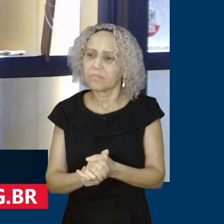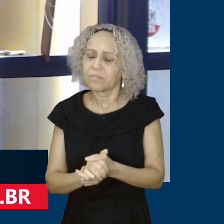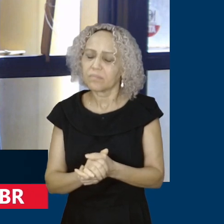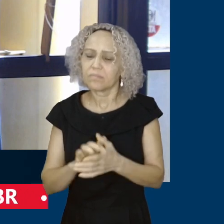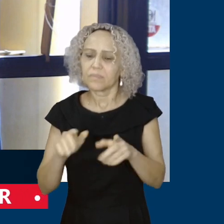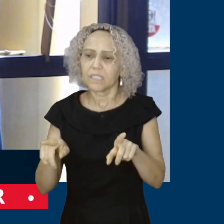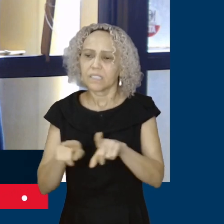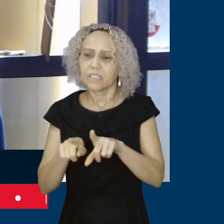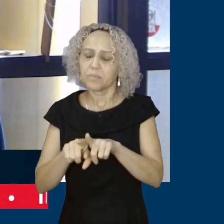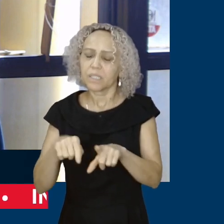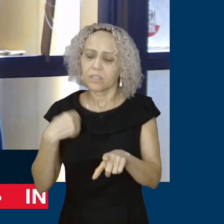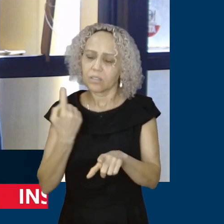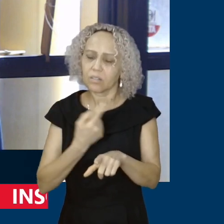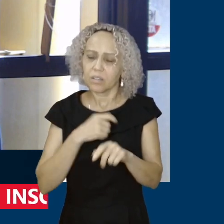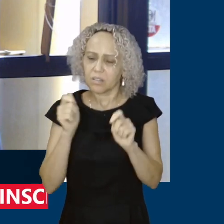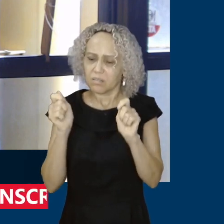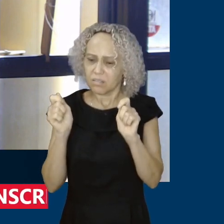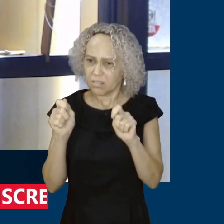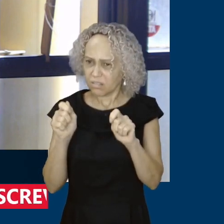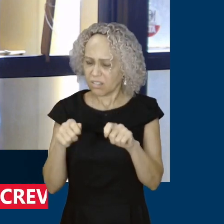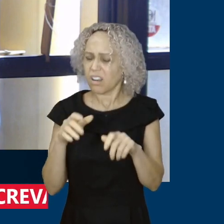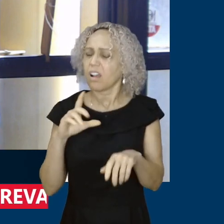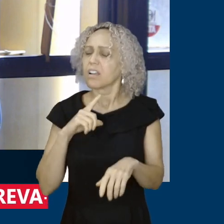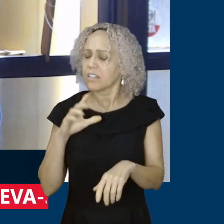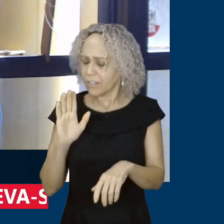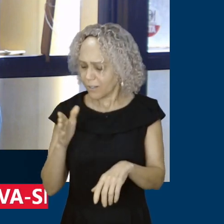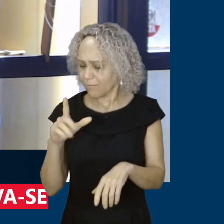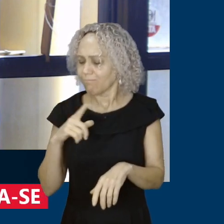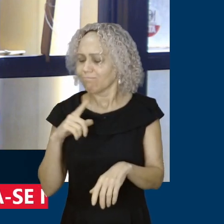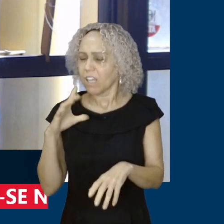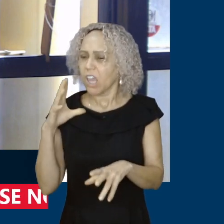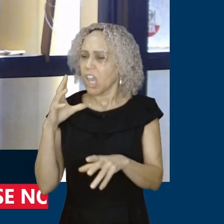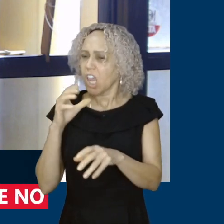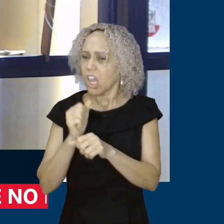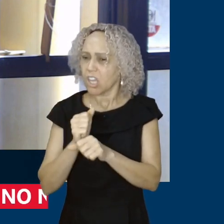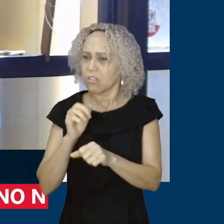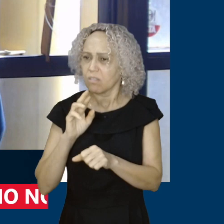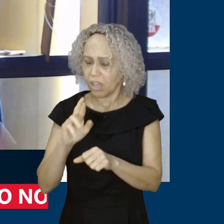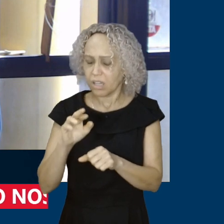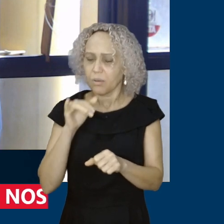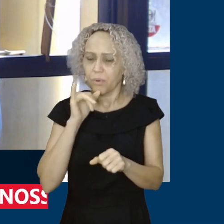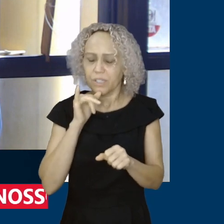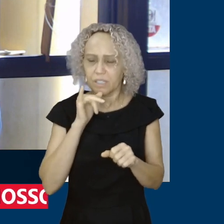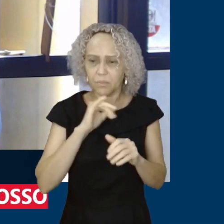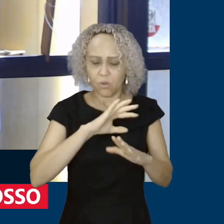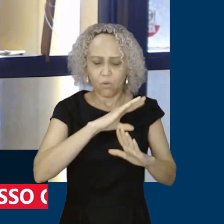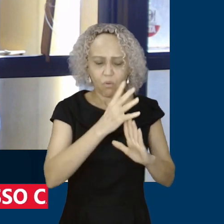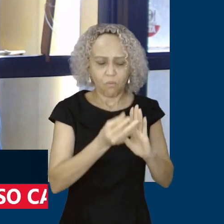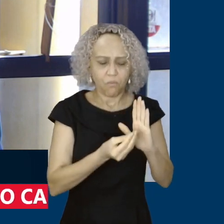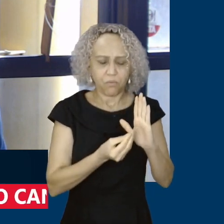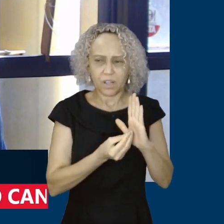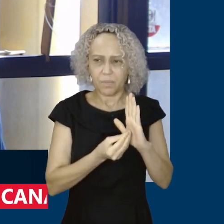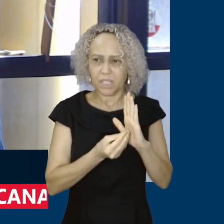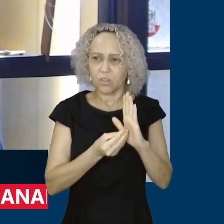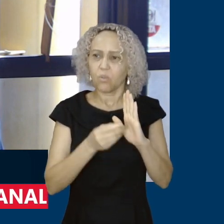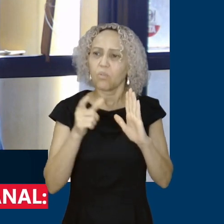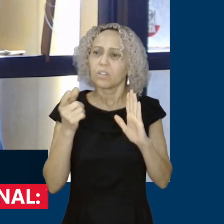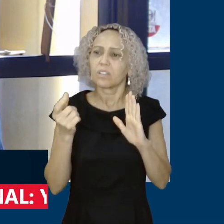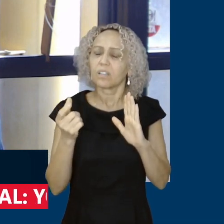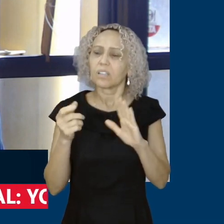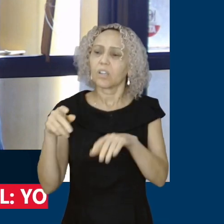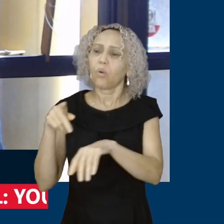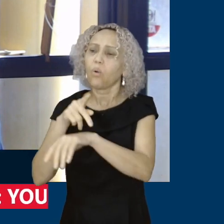concretamente, a gente já começa a ter resultados, né? Então, a gente tem a retomada do Fundo Amazônia, então você tem, além dos países